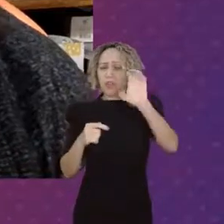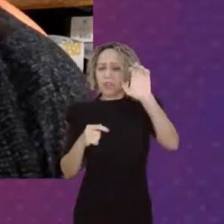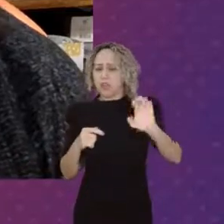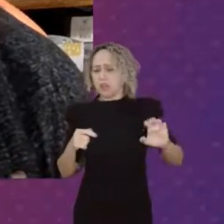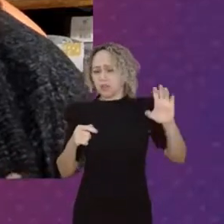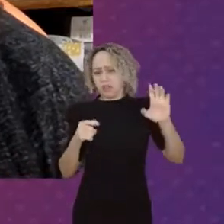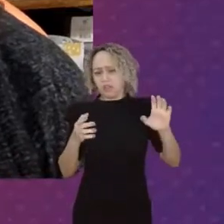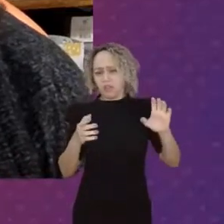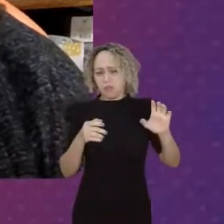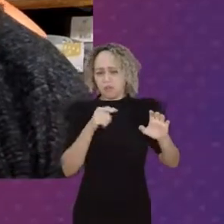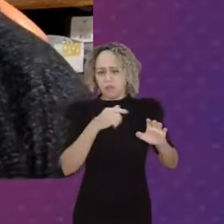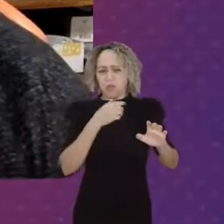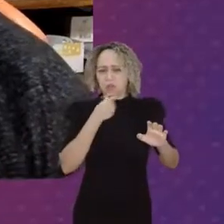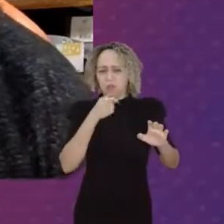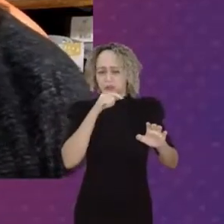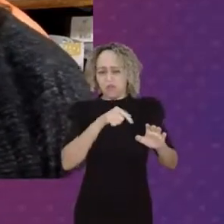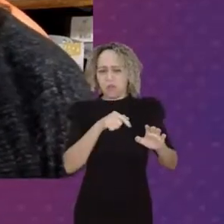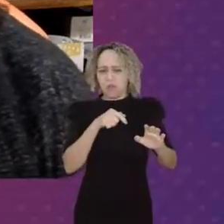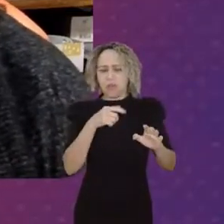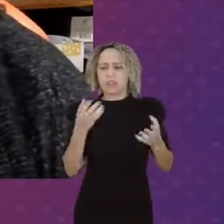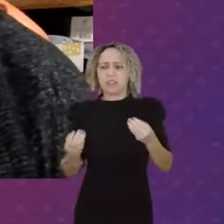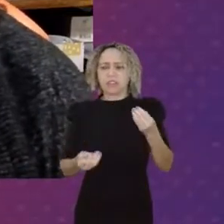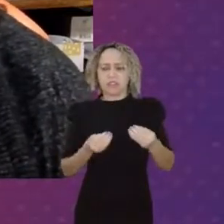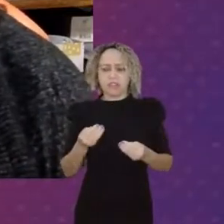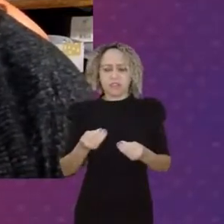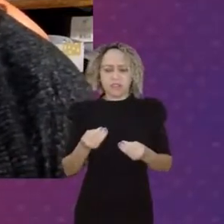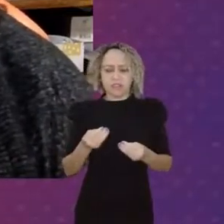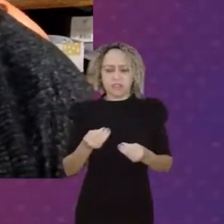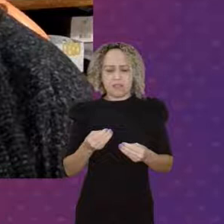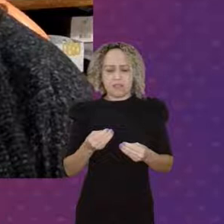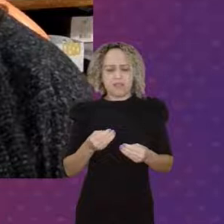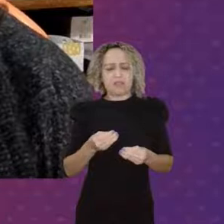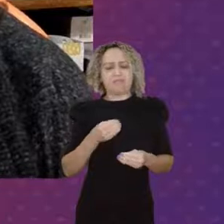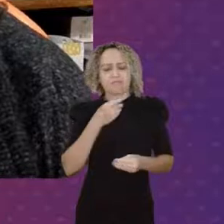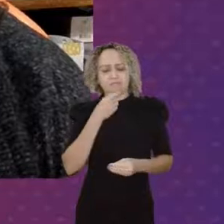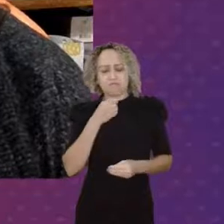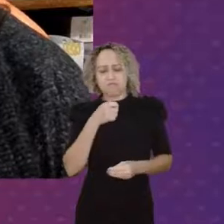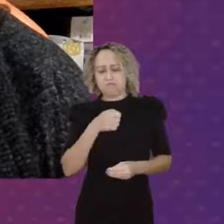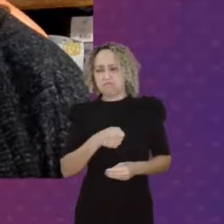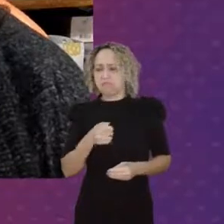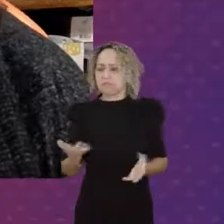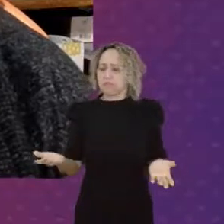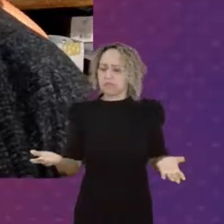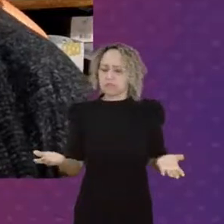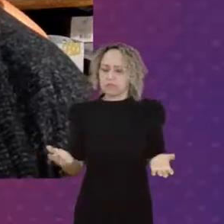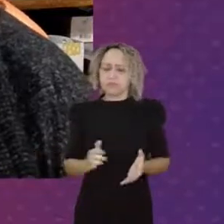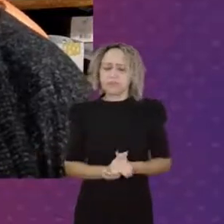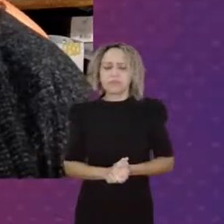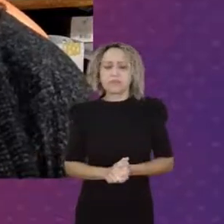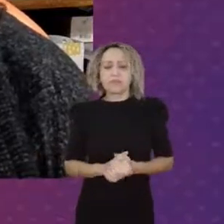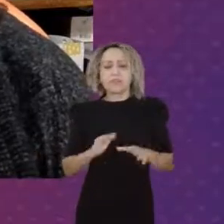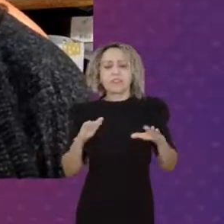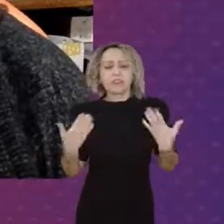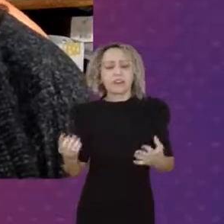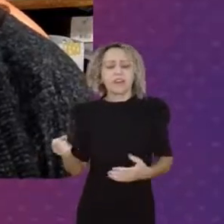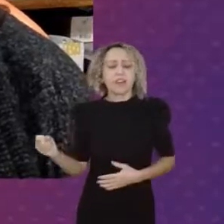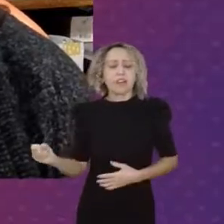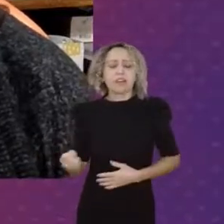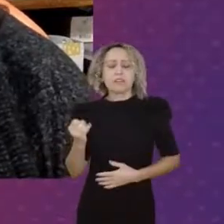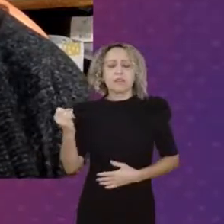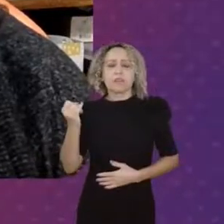dos homens, né, dos homens, no caso, o sexo masculino mesmo. Então, é importante